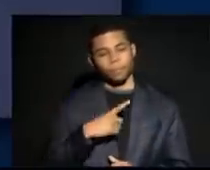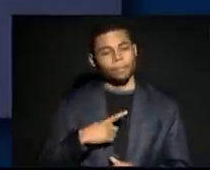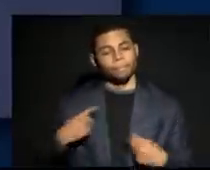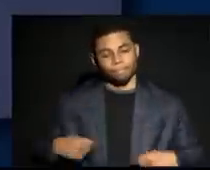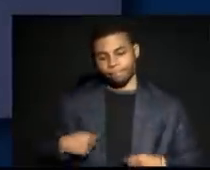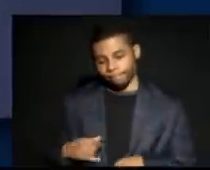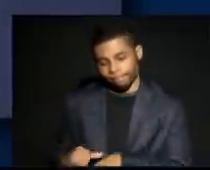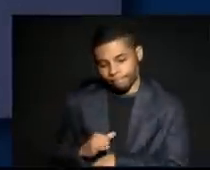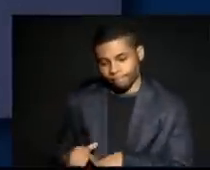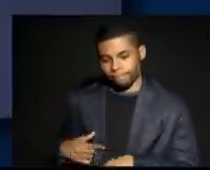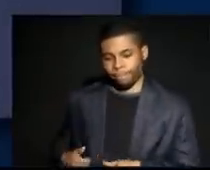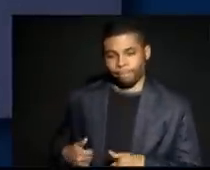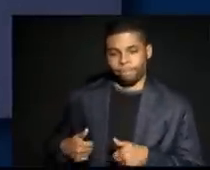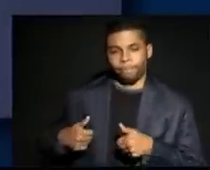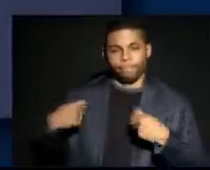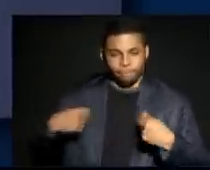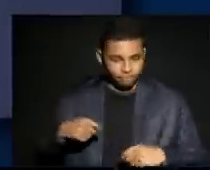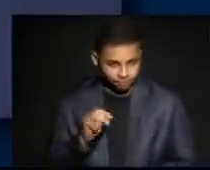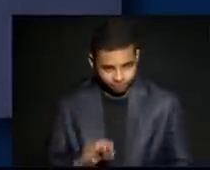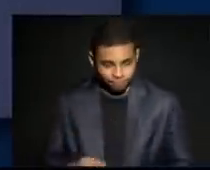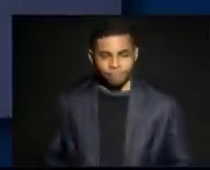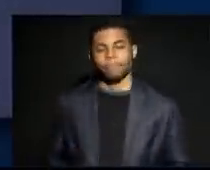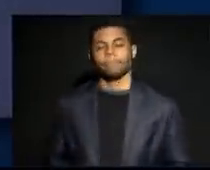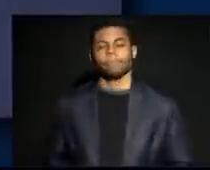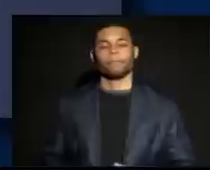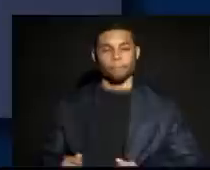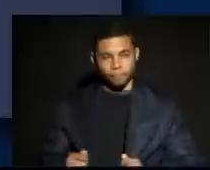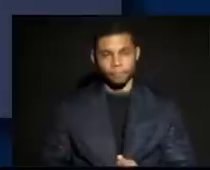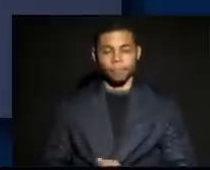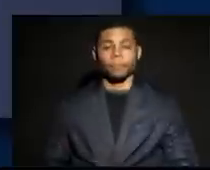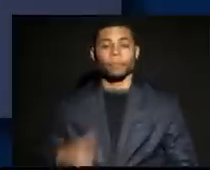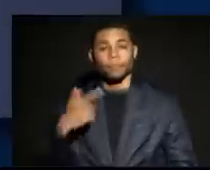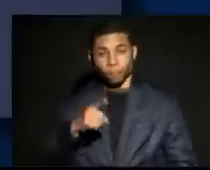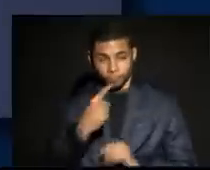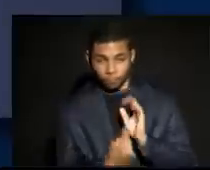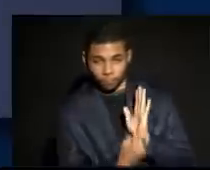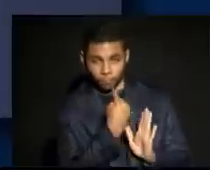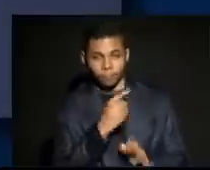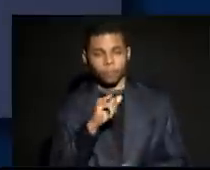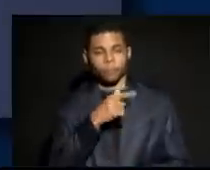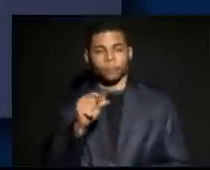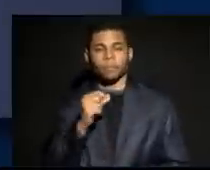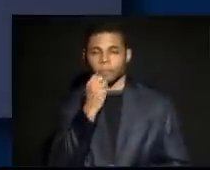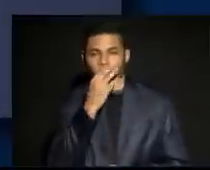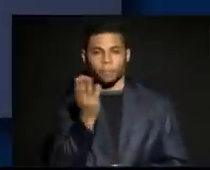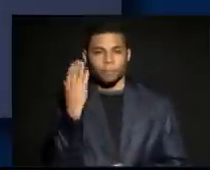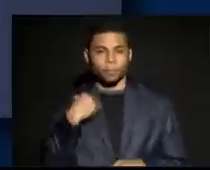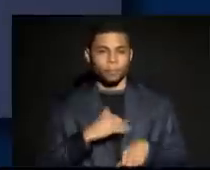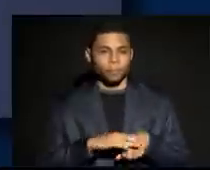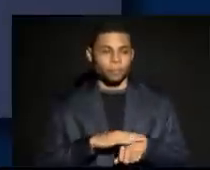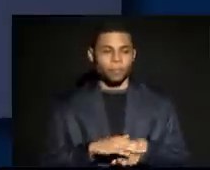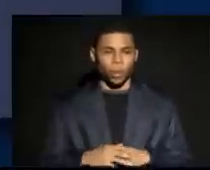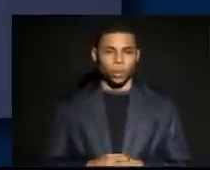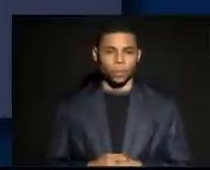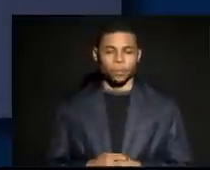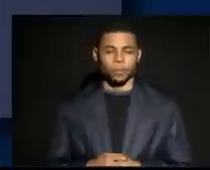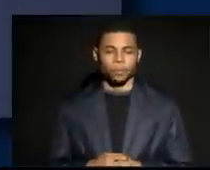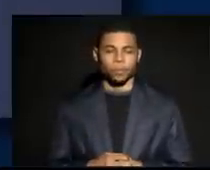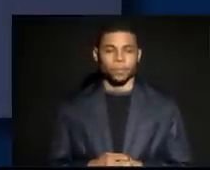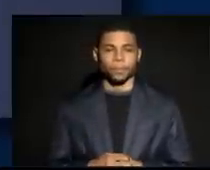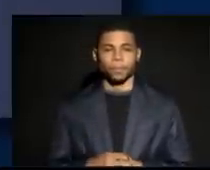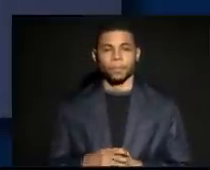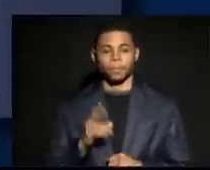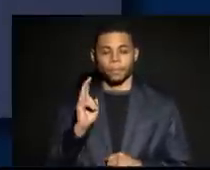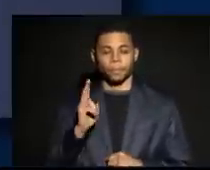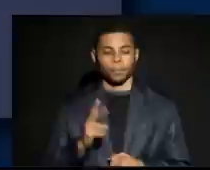melhoras a serem feitas né e a natureza dessa dessa pergunta do João bate-papo que a gente teve outro dia no